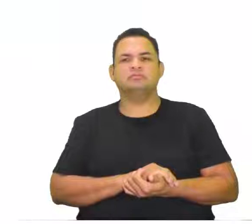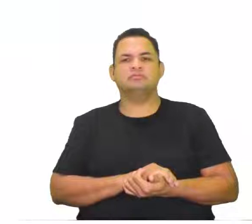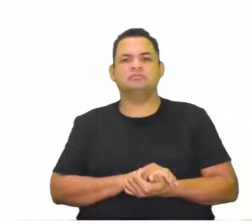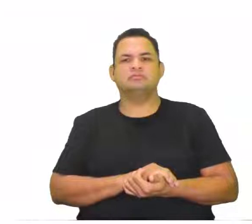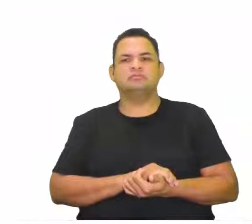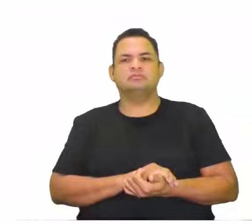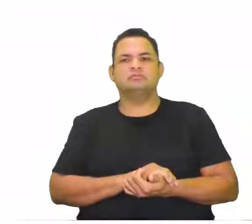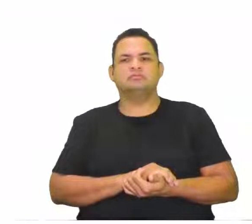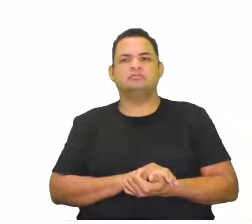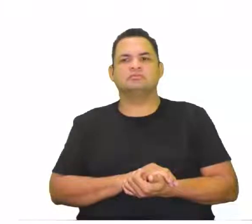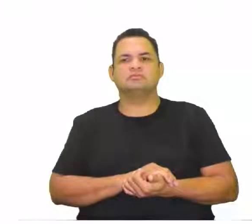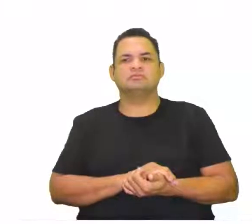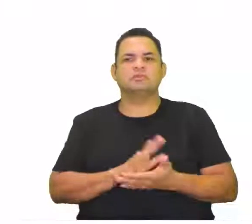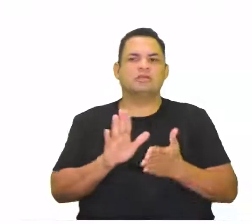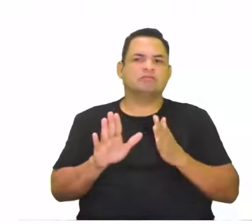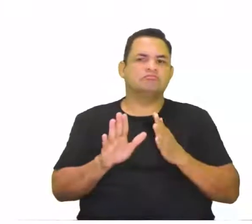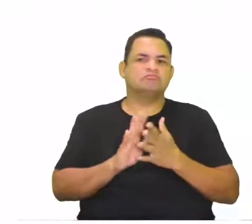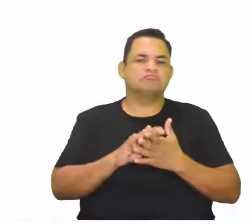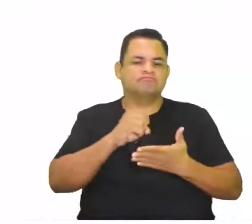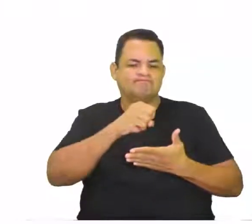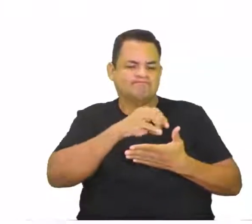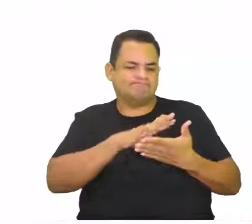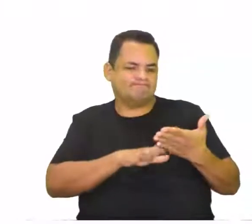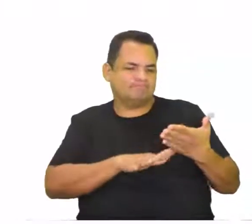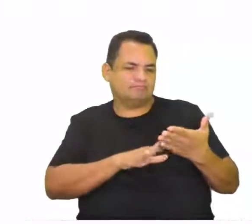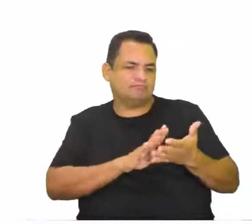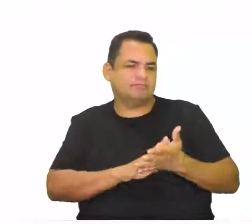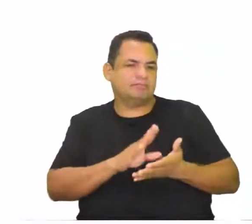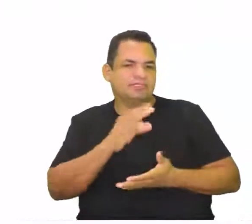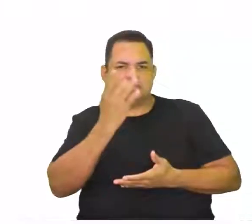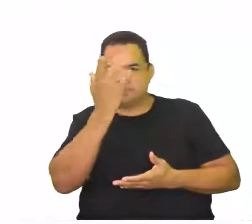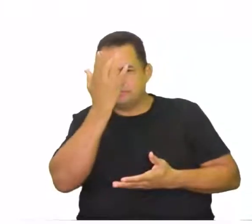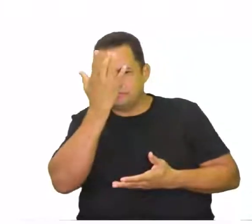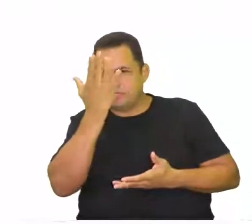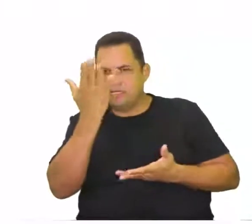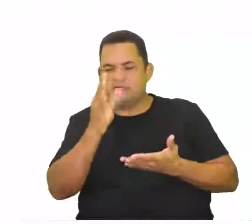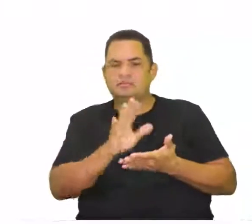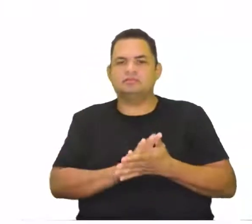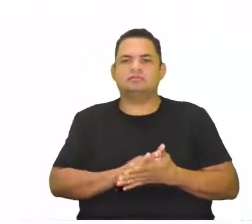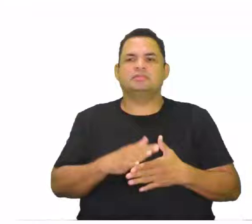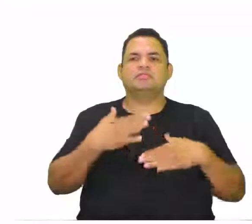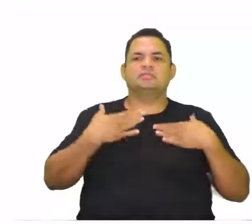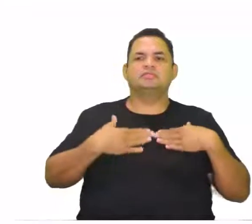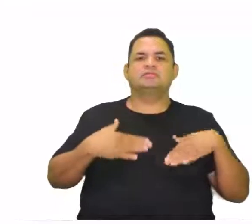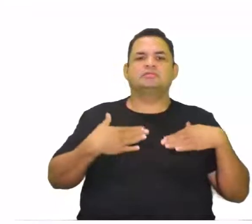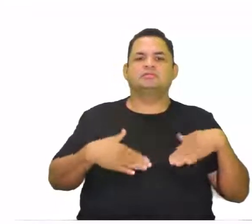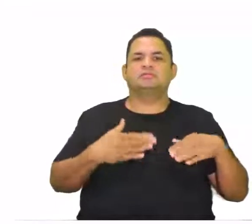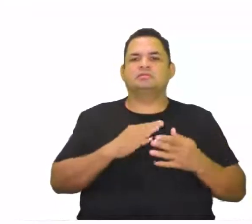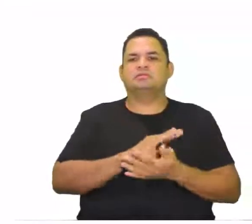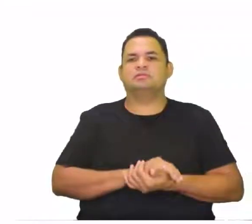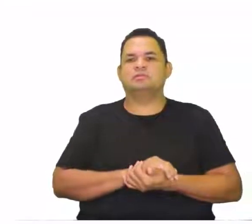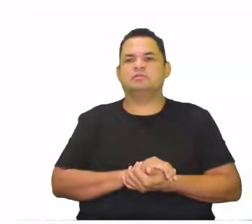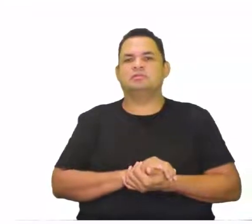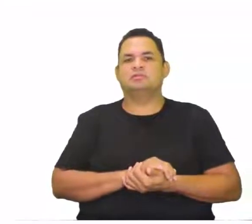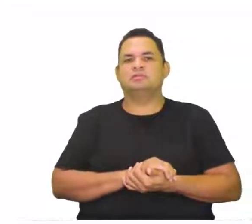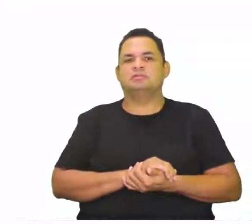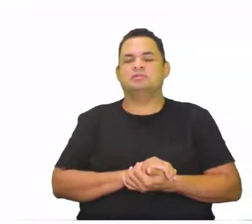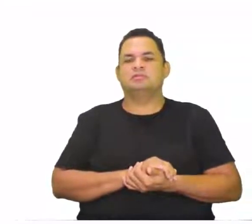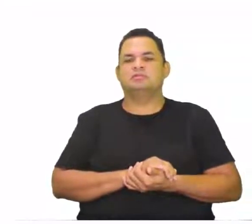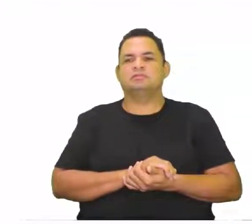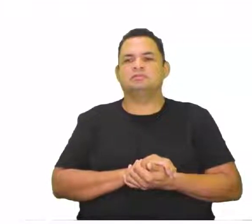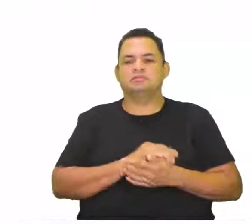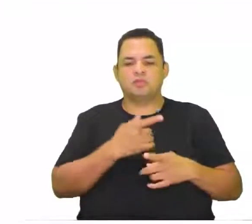questão ela é um pouquinho mais branda, é um raciocínio mais light. Vamos observar essa questão aqui, ela fala o seguinte. Um